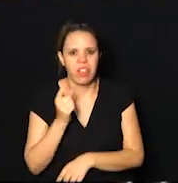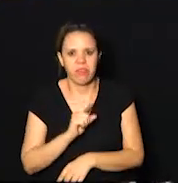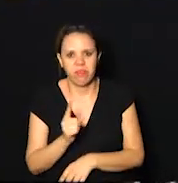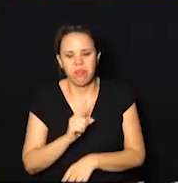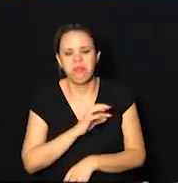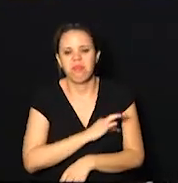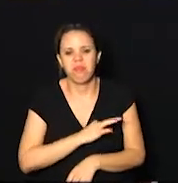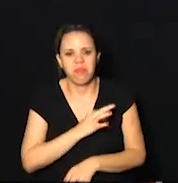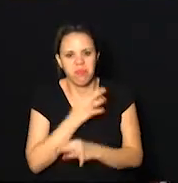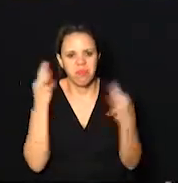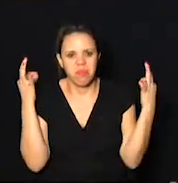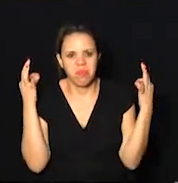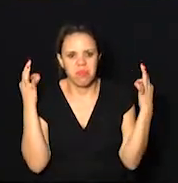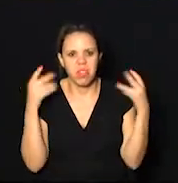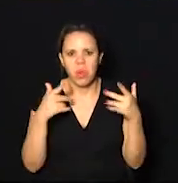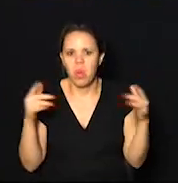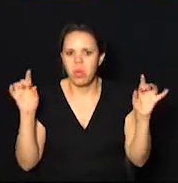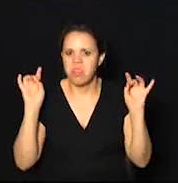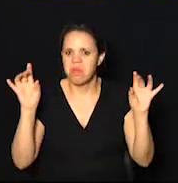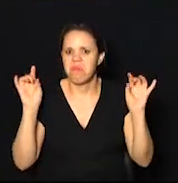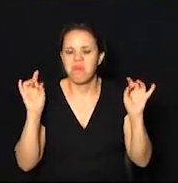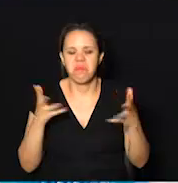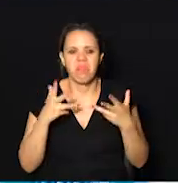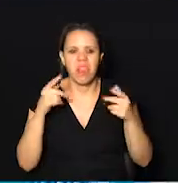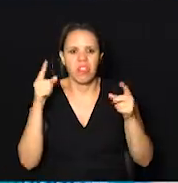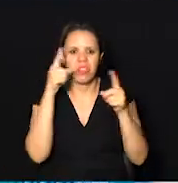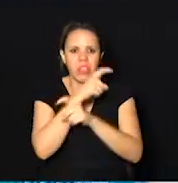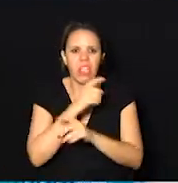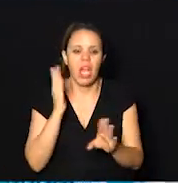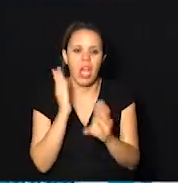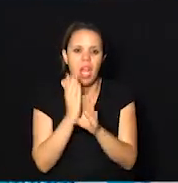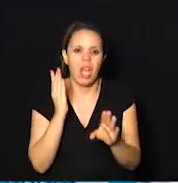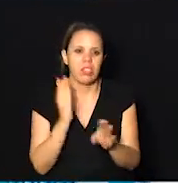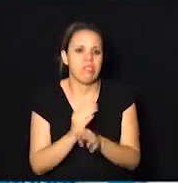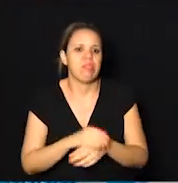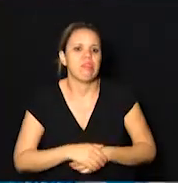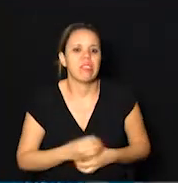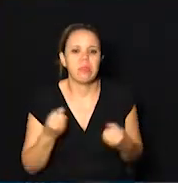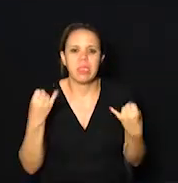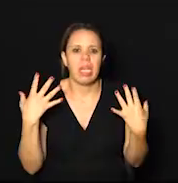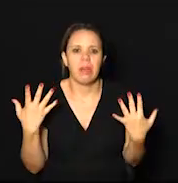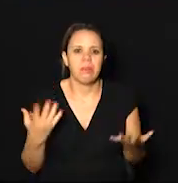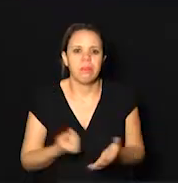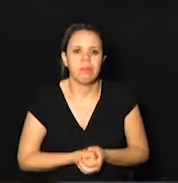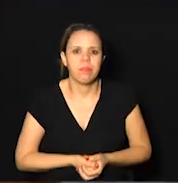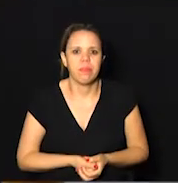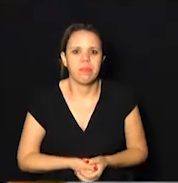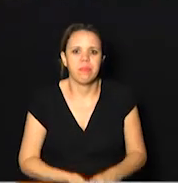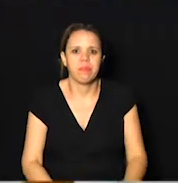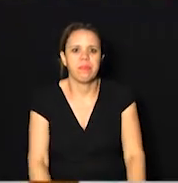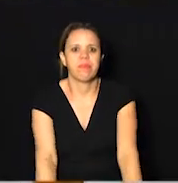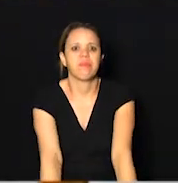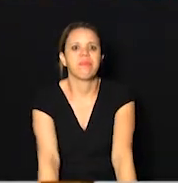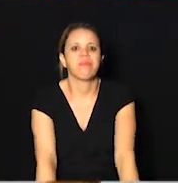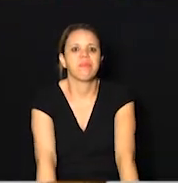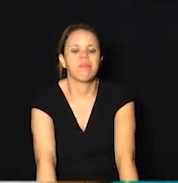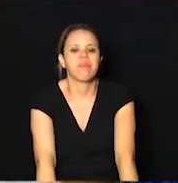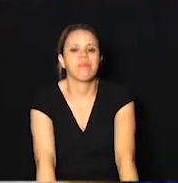a técnica e faz coisas que que às vezes é difícil de explicar se